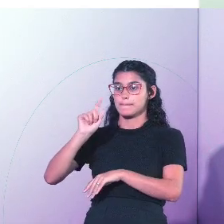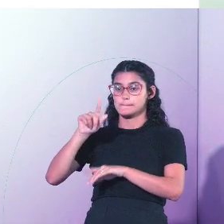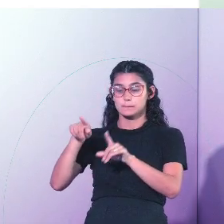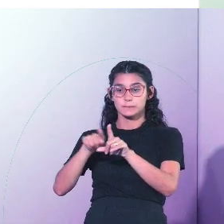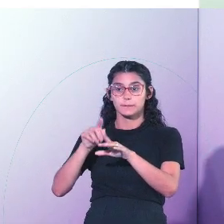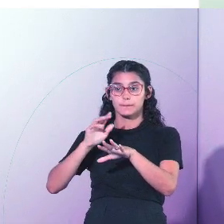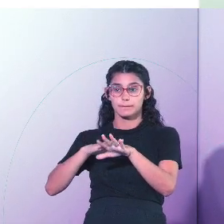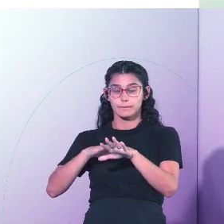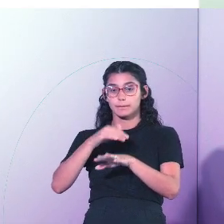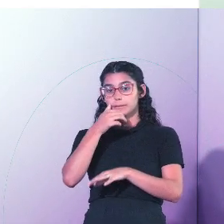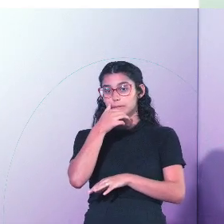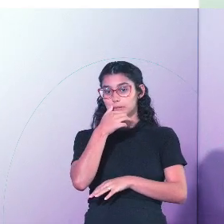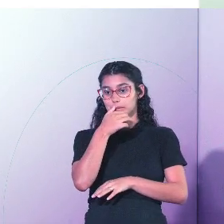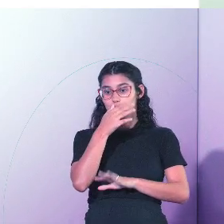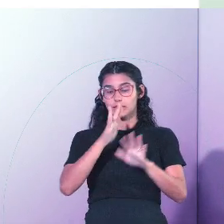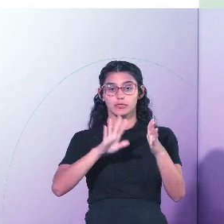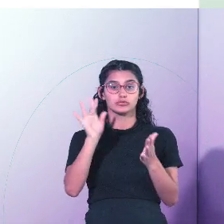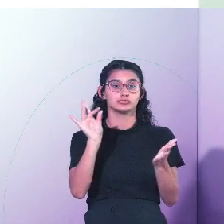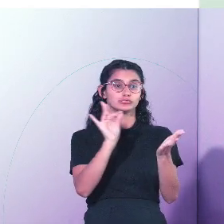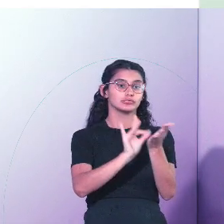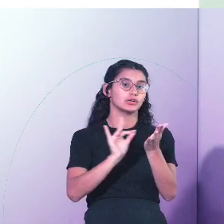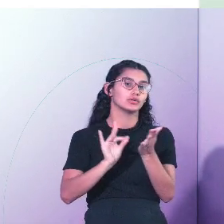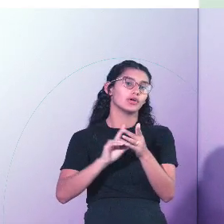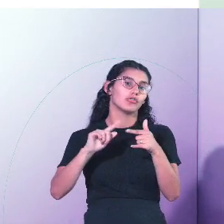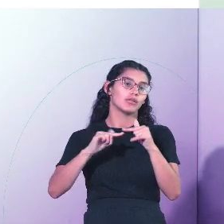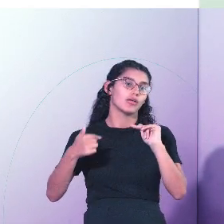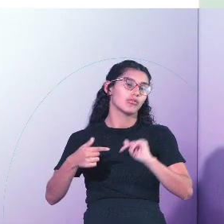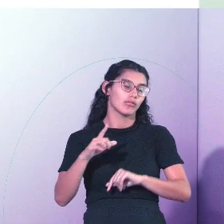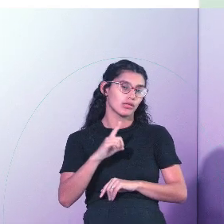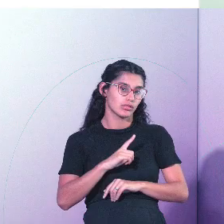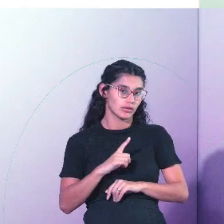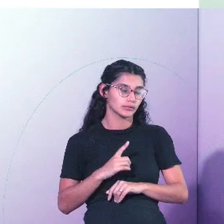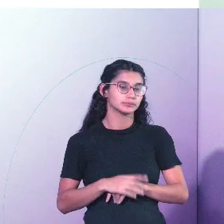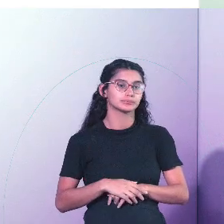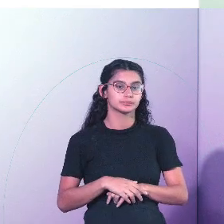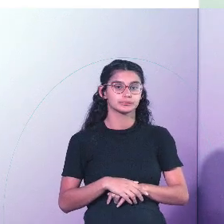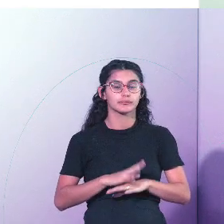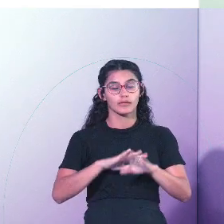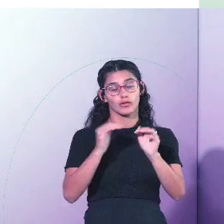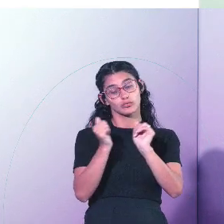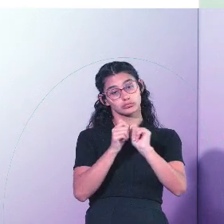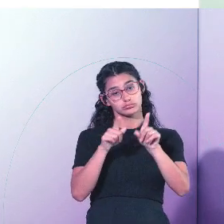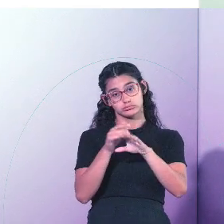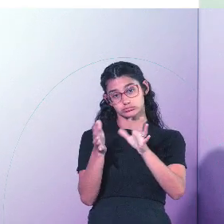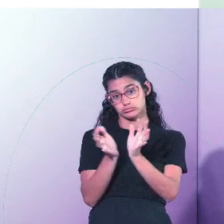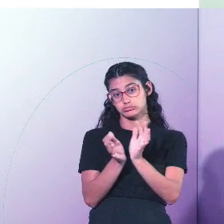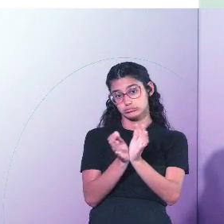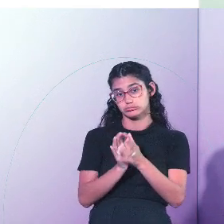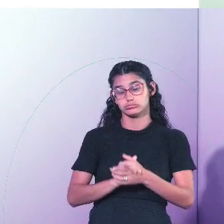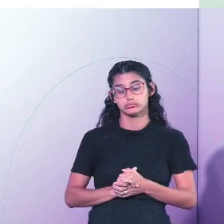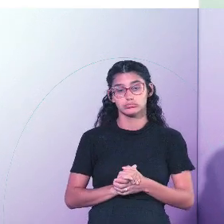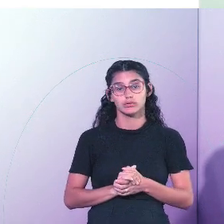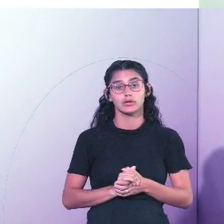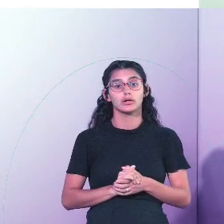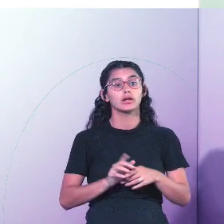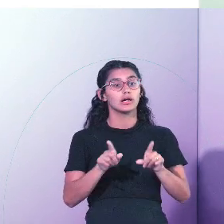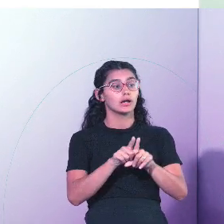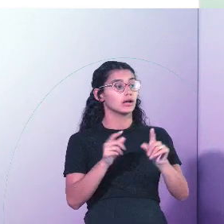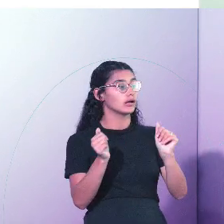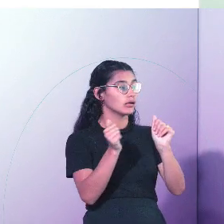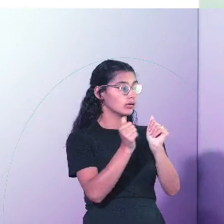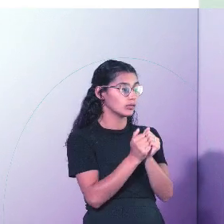que por exemplo, depende de fatores genéticos. Então, isso aí também faz parte. Barreiras e